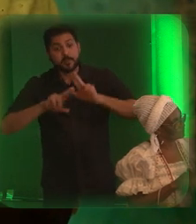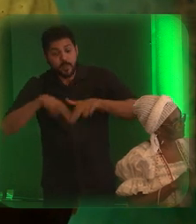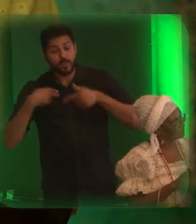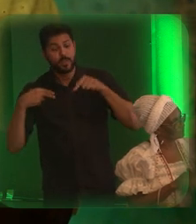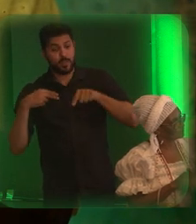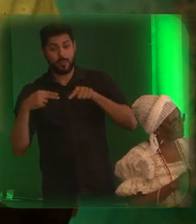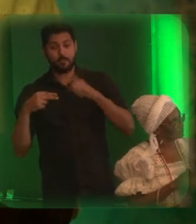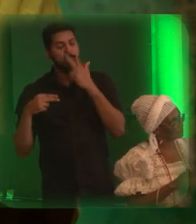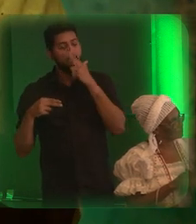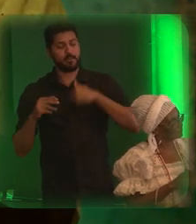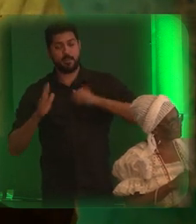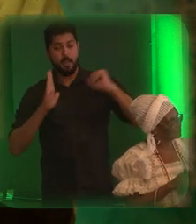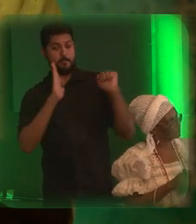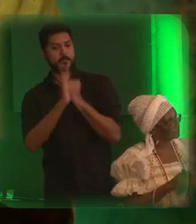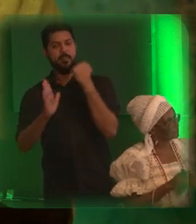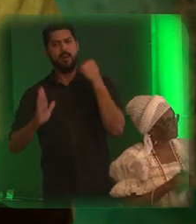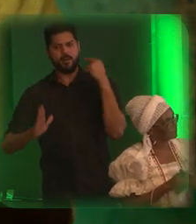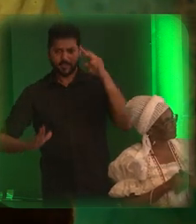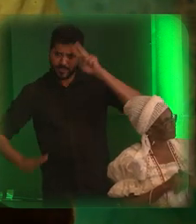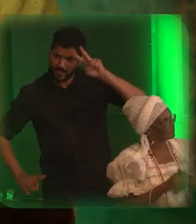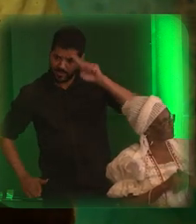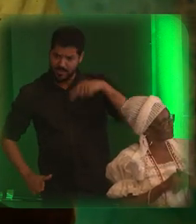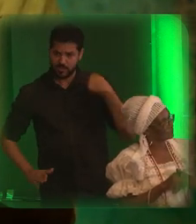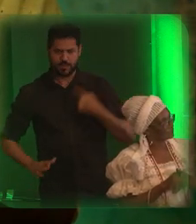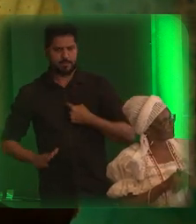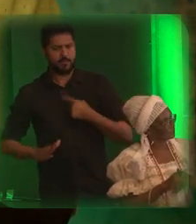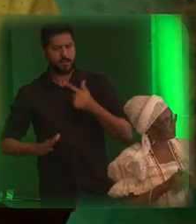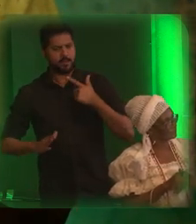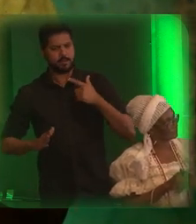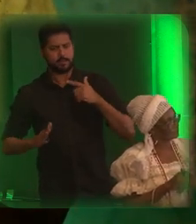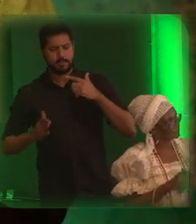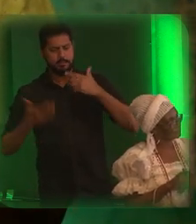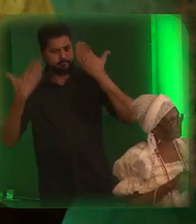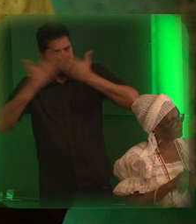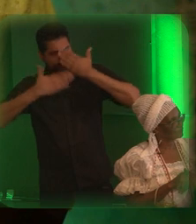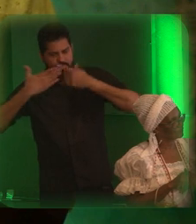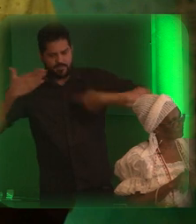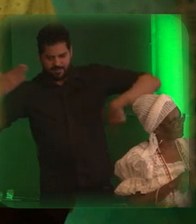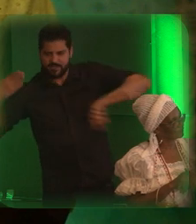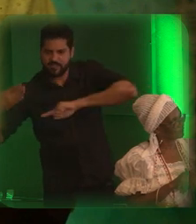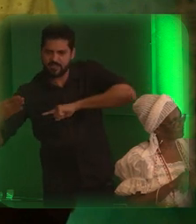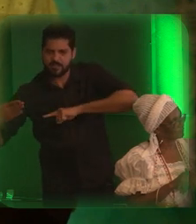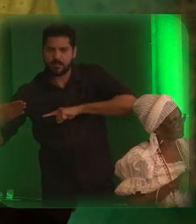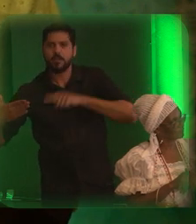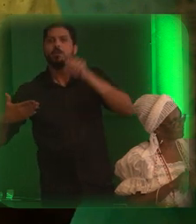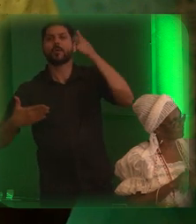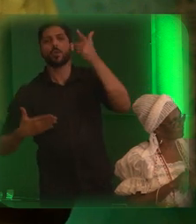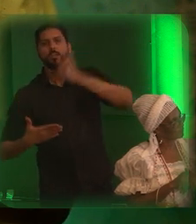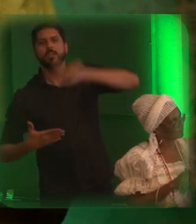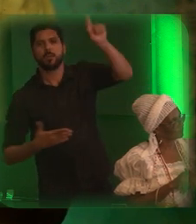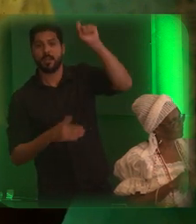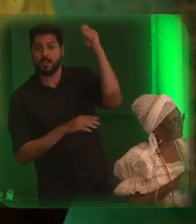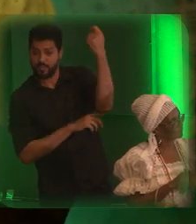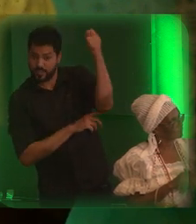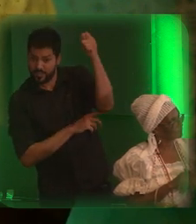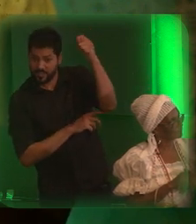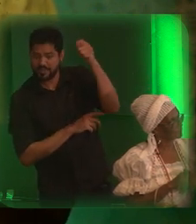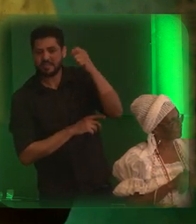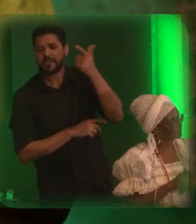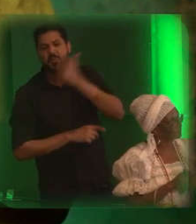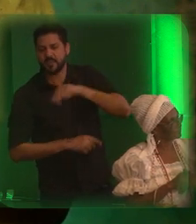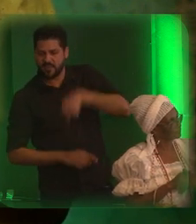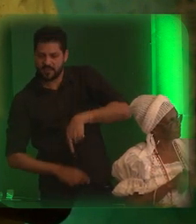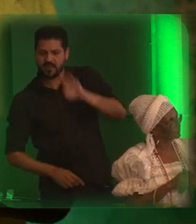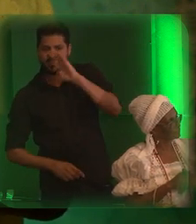do apagamento da nossa história, que eles conseguiram na Argentina, tentaram conseguir no nosso país. O Lombroso, quando dizia